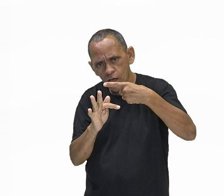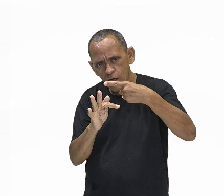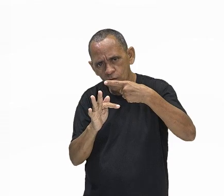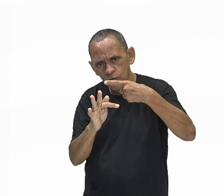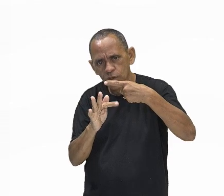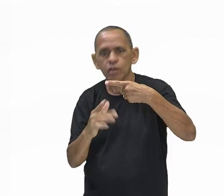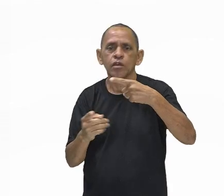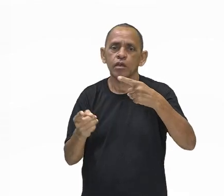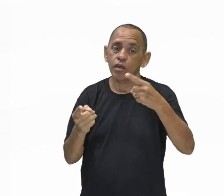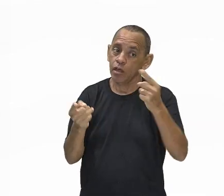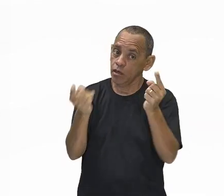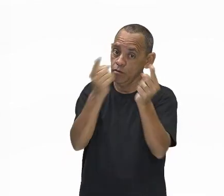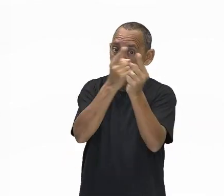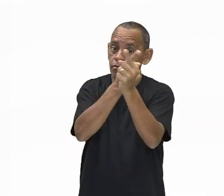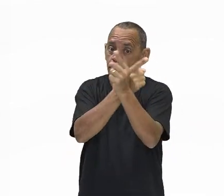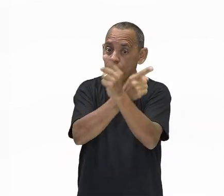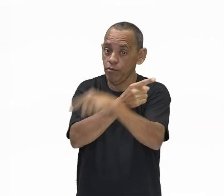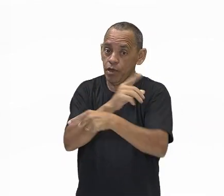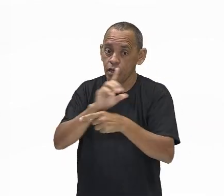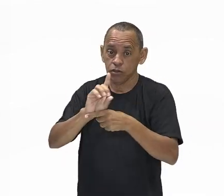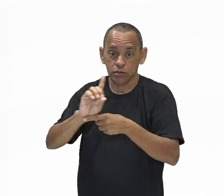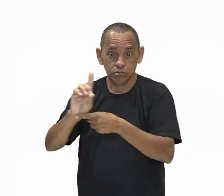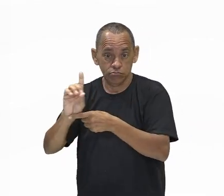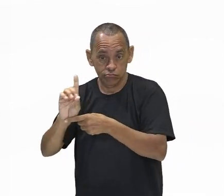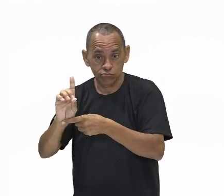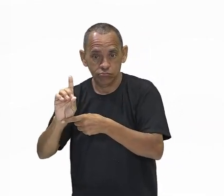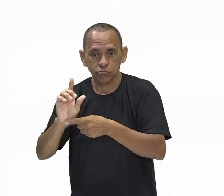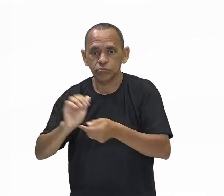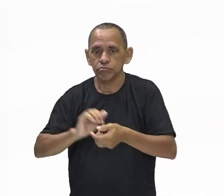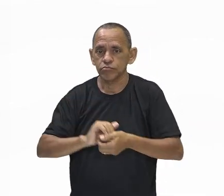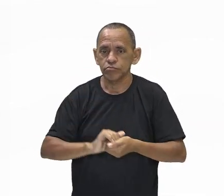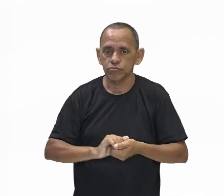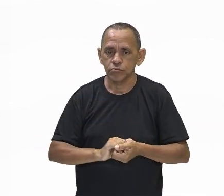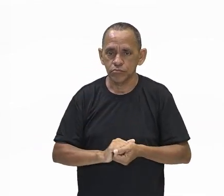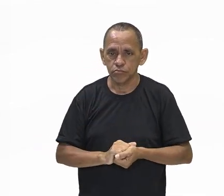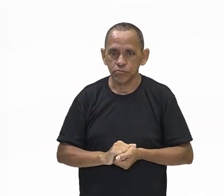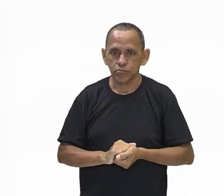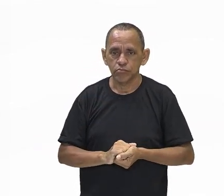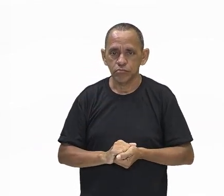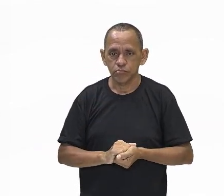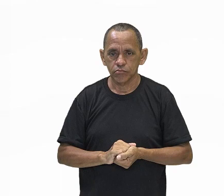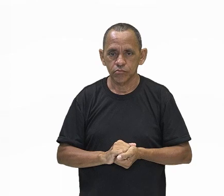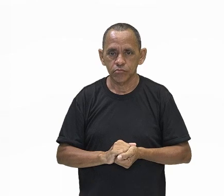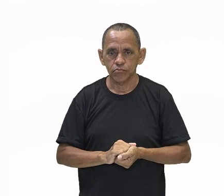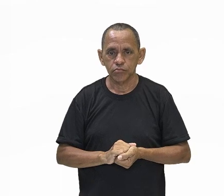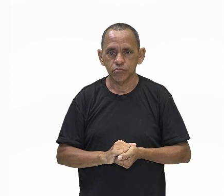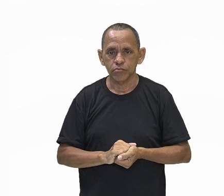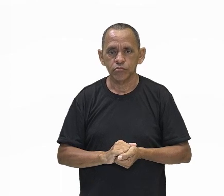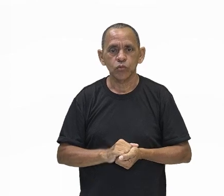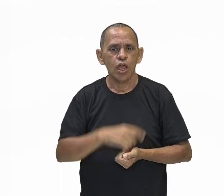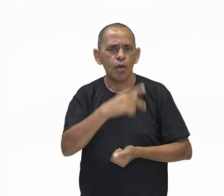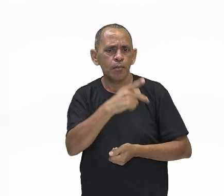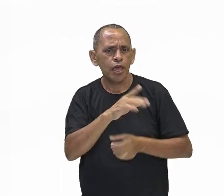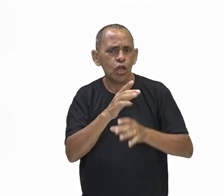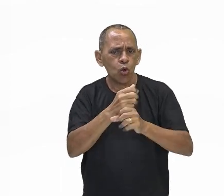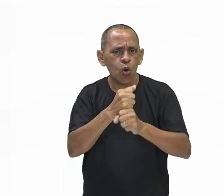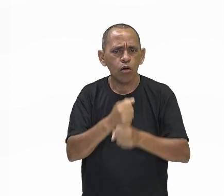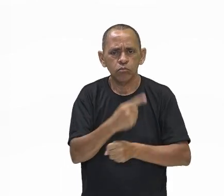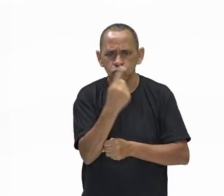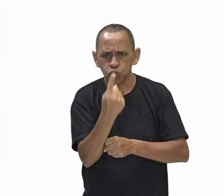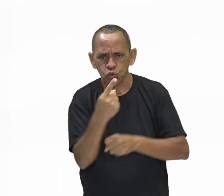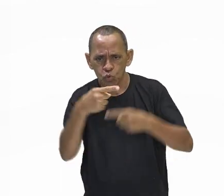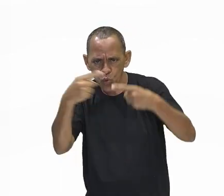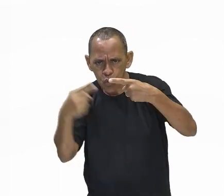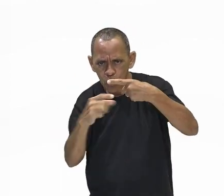distância focal. Então, você vai pegar 1 e no lugar de F vai colocar 0,10, que é a mesma coisa que 0,1, tudo